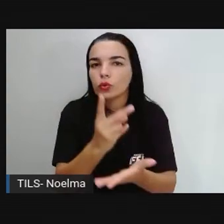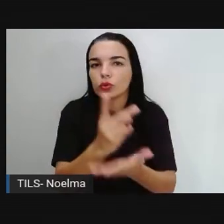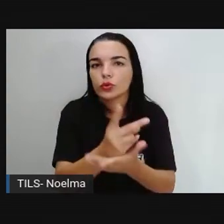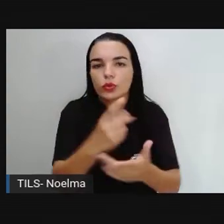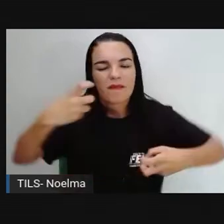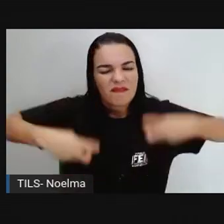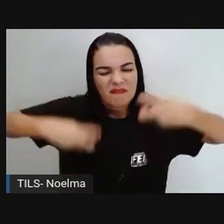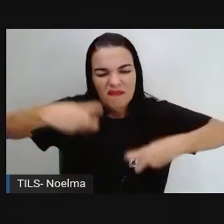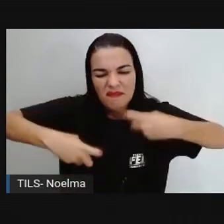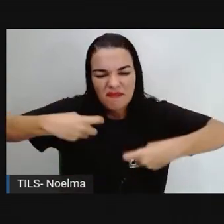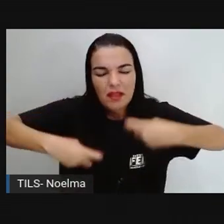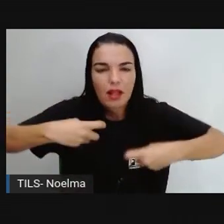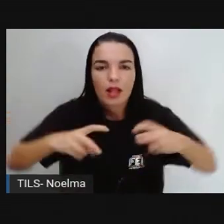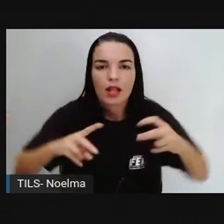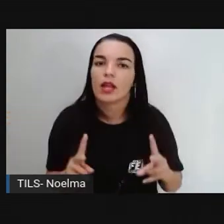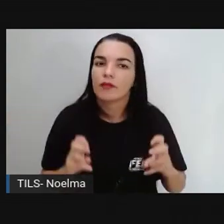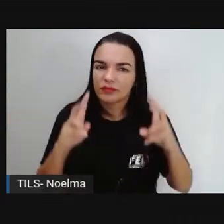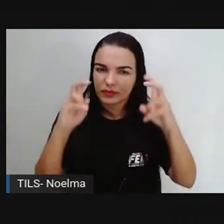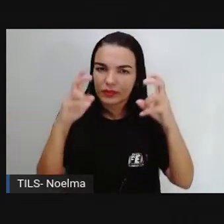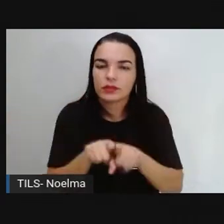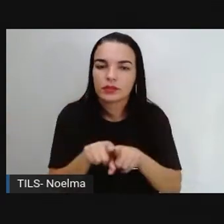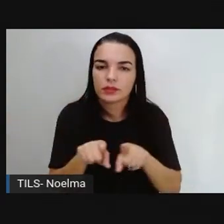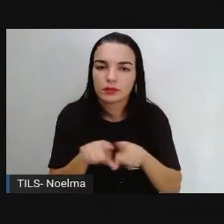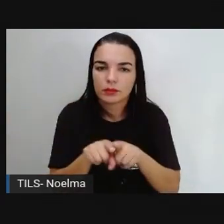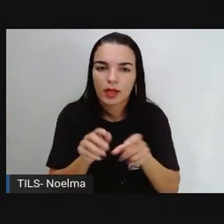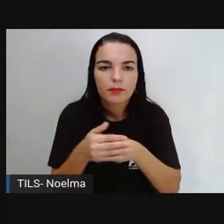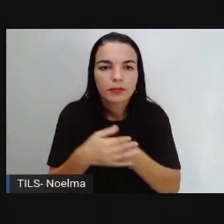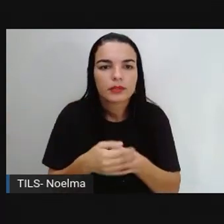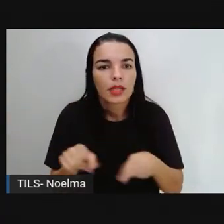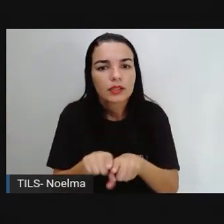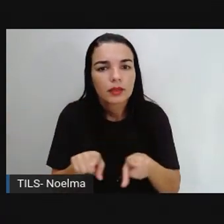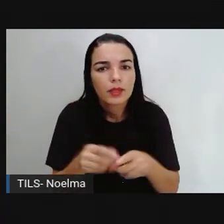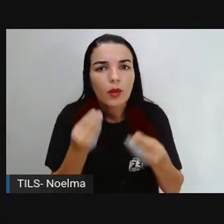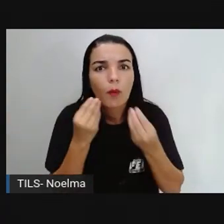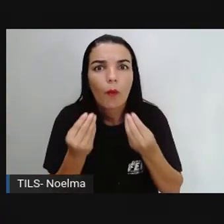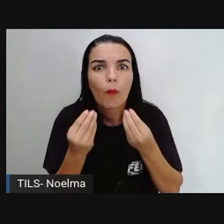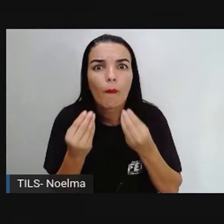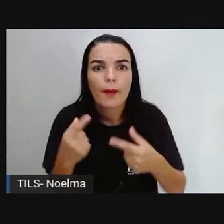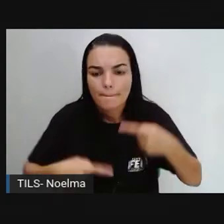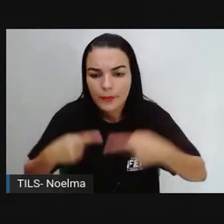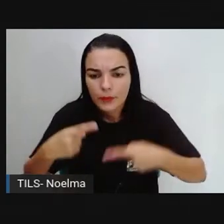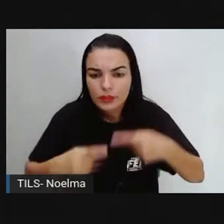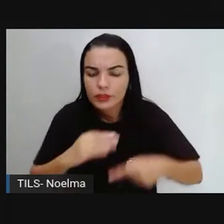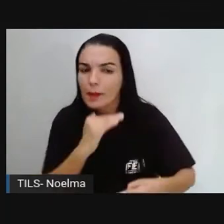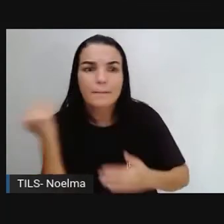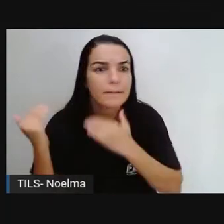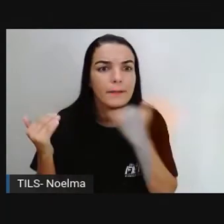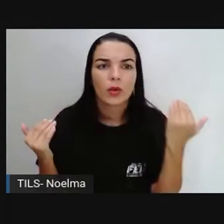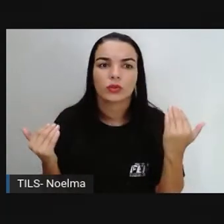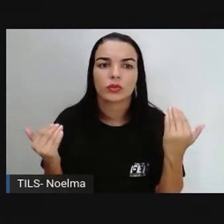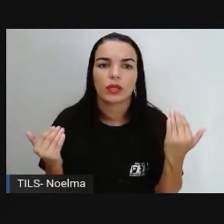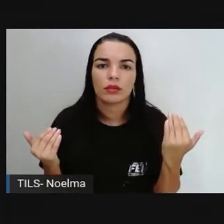povos, a expropriação e o extermínio, né? Uma política genocida que definitivamente não recua.